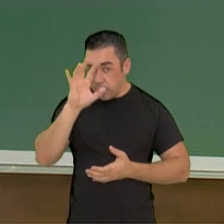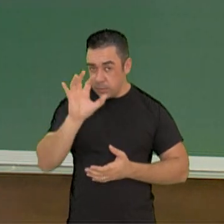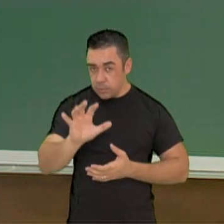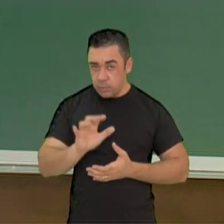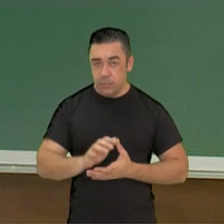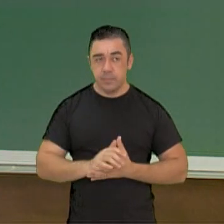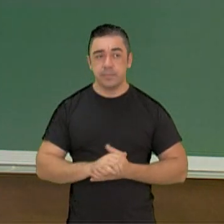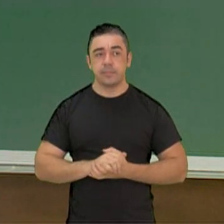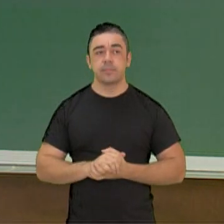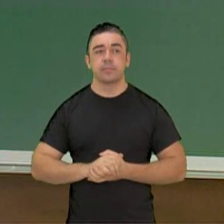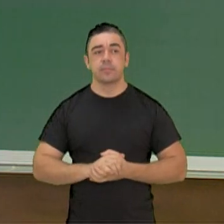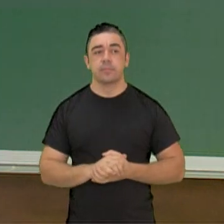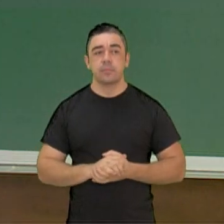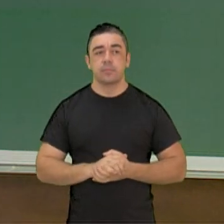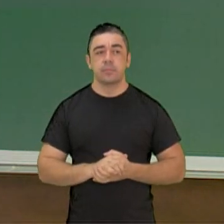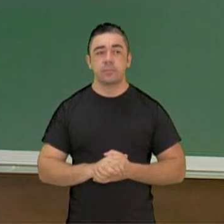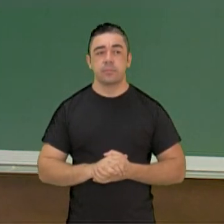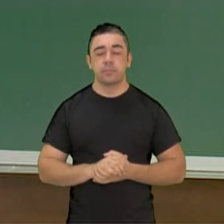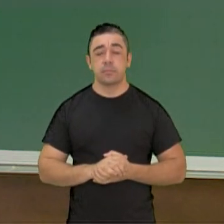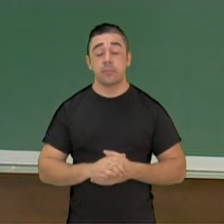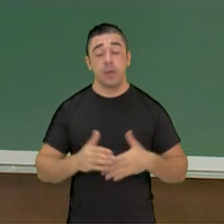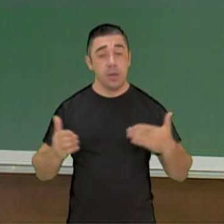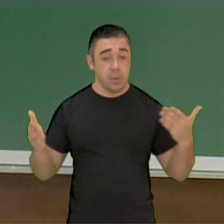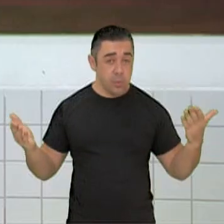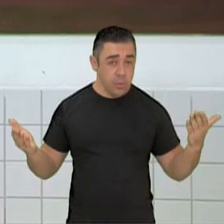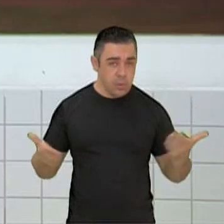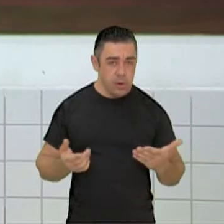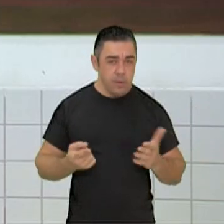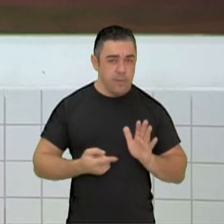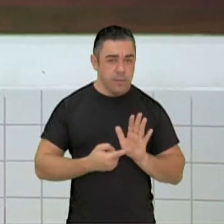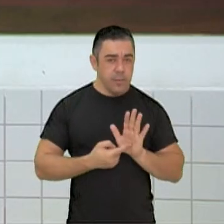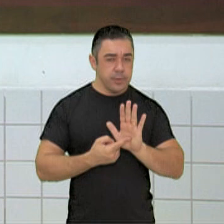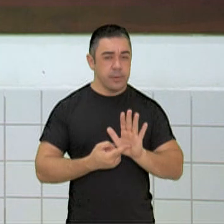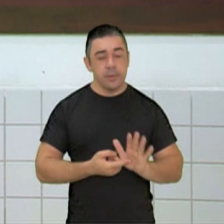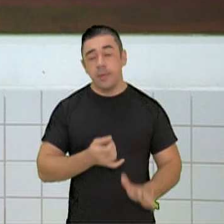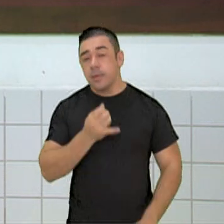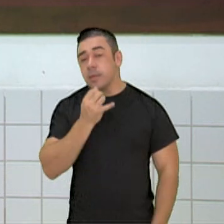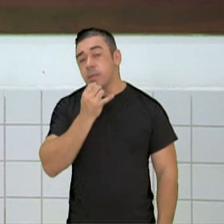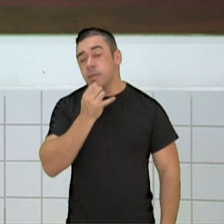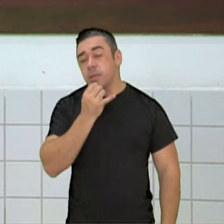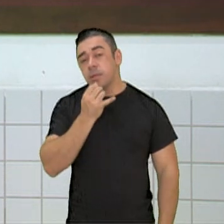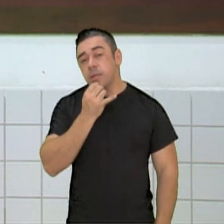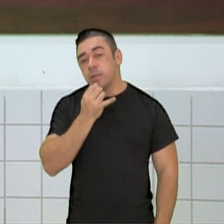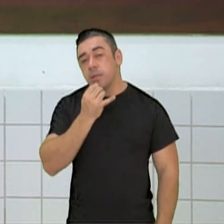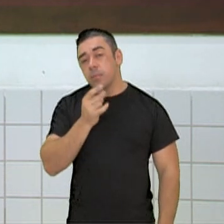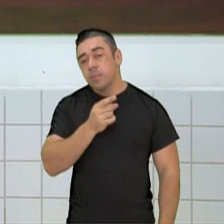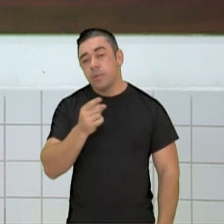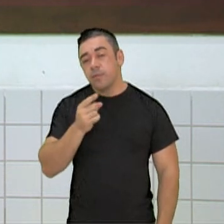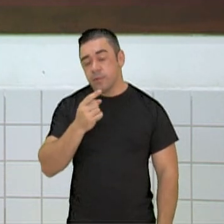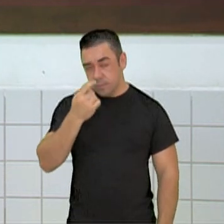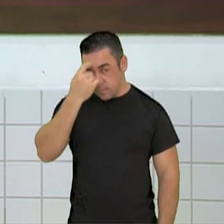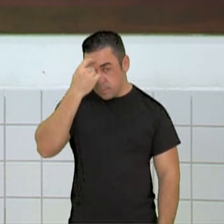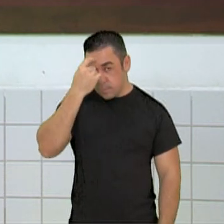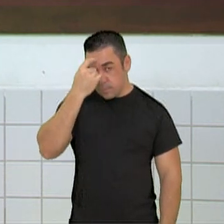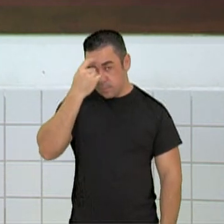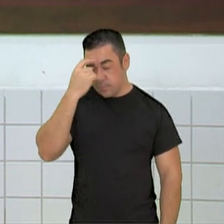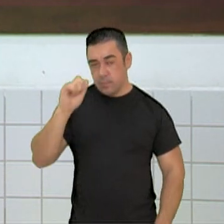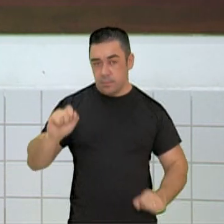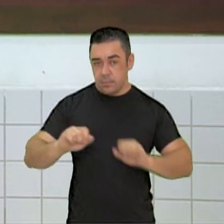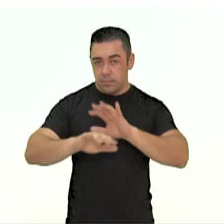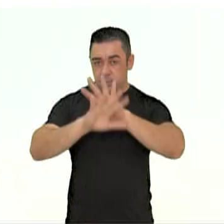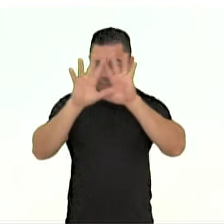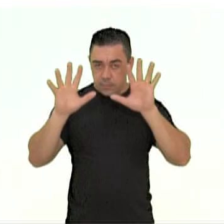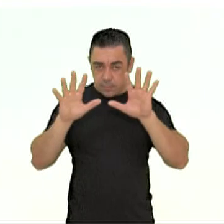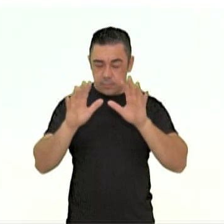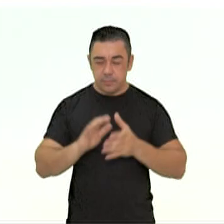disso, certo? Então, agora, vamos a alguns exemplos para refrescar um pouquinho a nossa